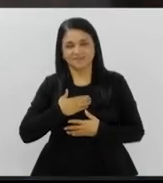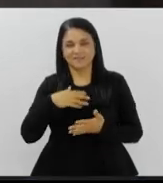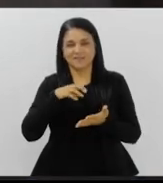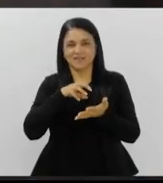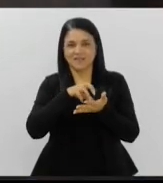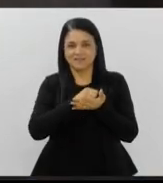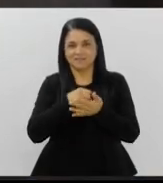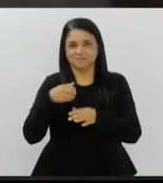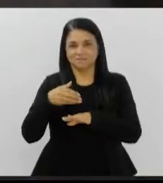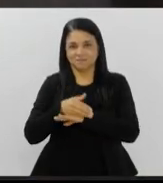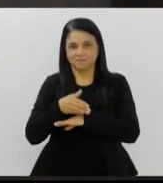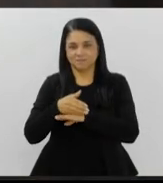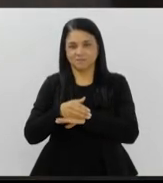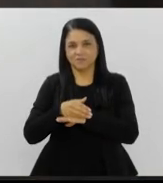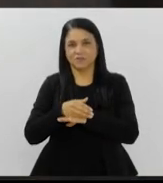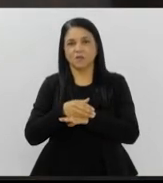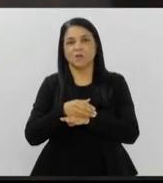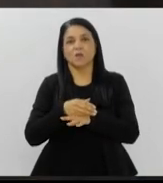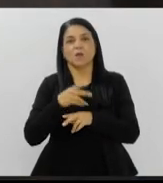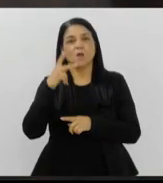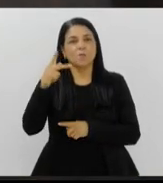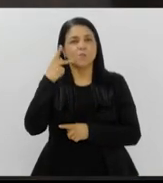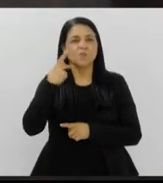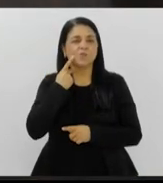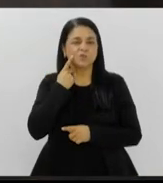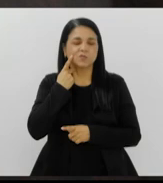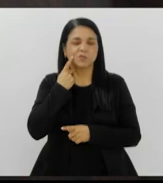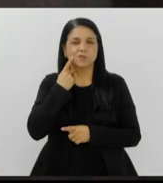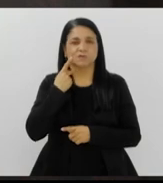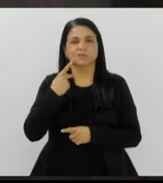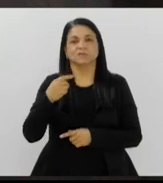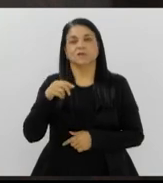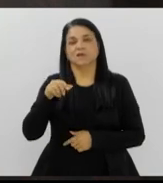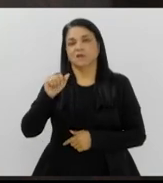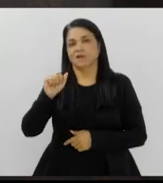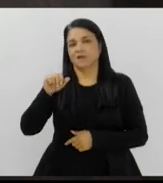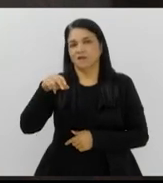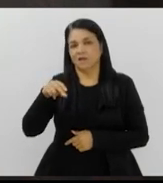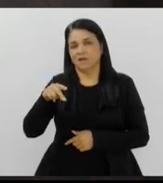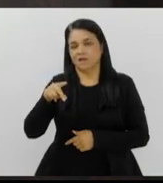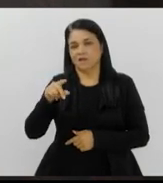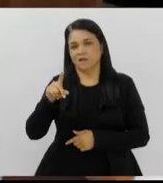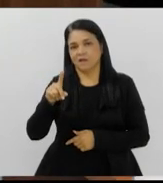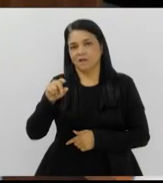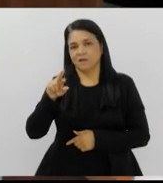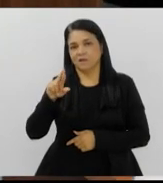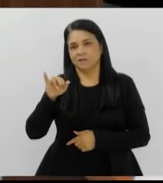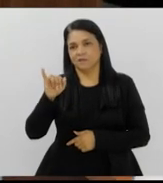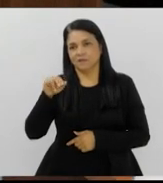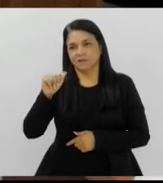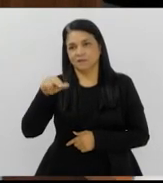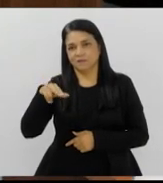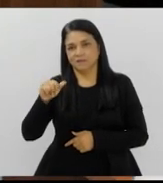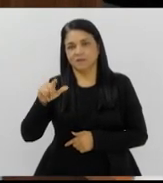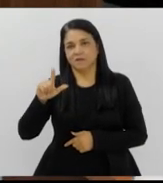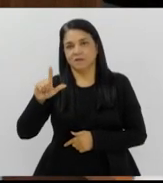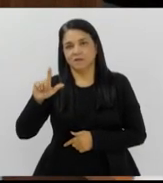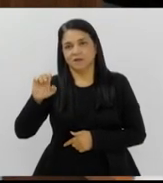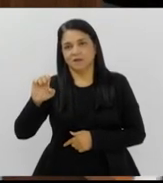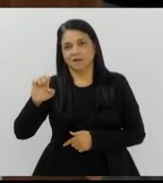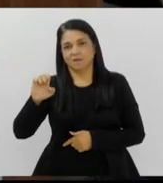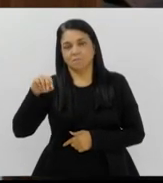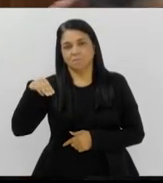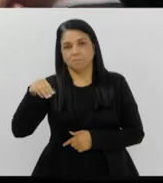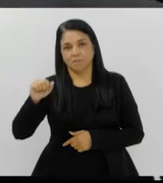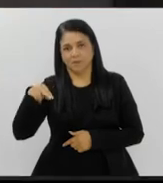registrar a presença da promotora, a doutora Adriana Lemani, que está aqui conosco. Muito obrigada pela sua